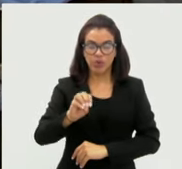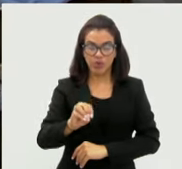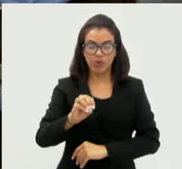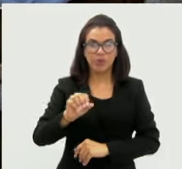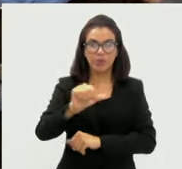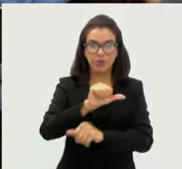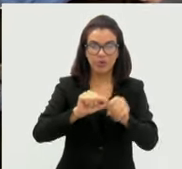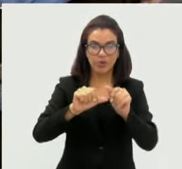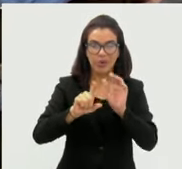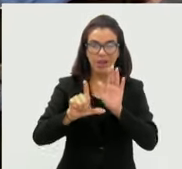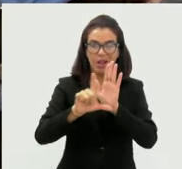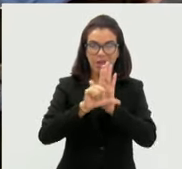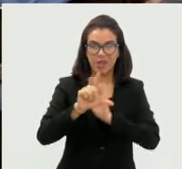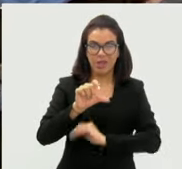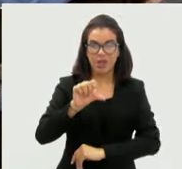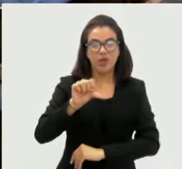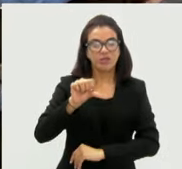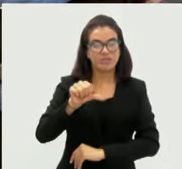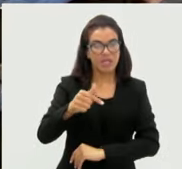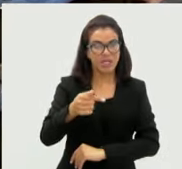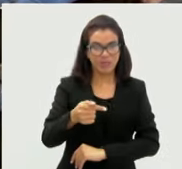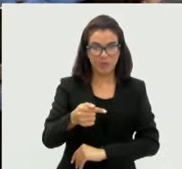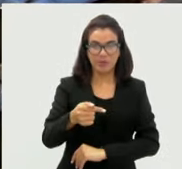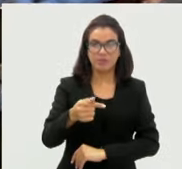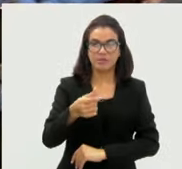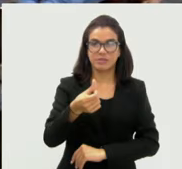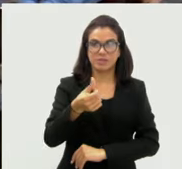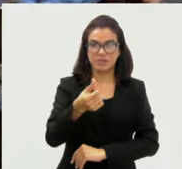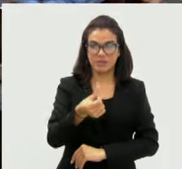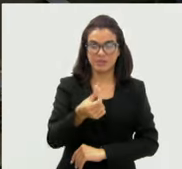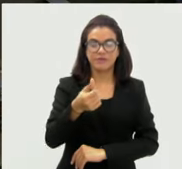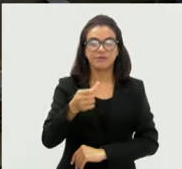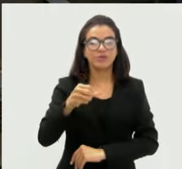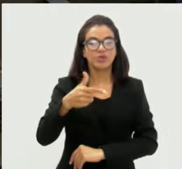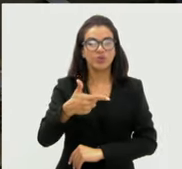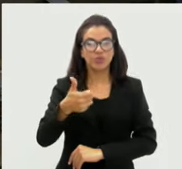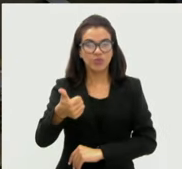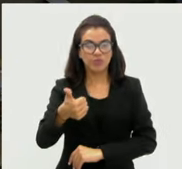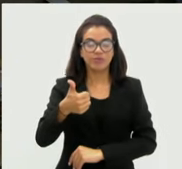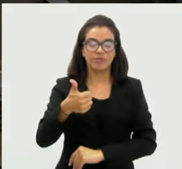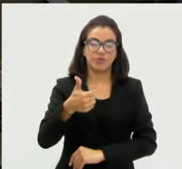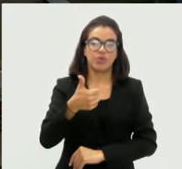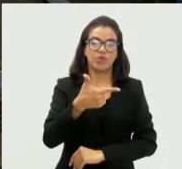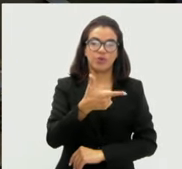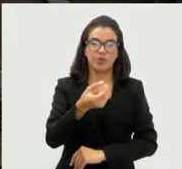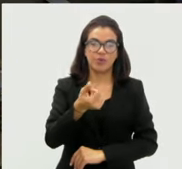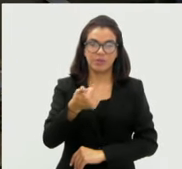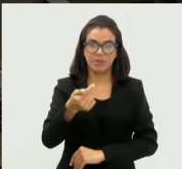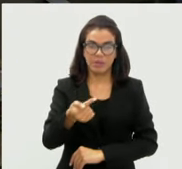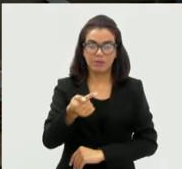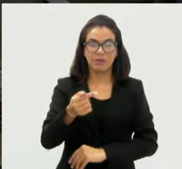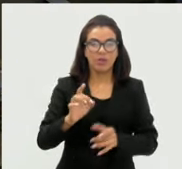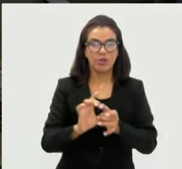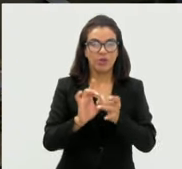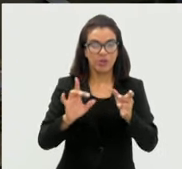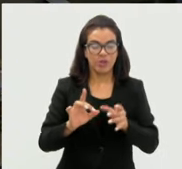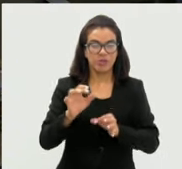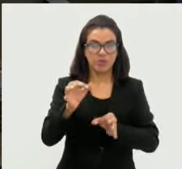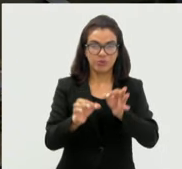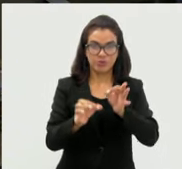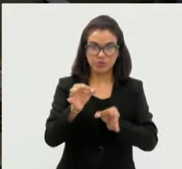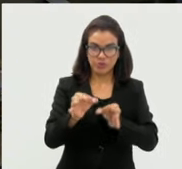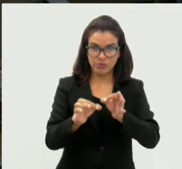número 7.821 de 20 de dezembro de 2017, que autoriza o Poder Executivo a